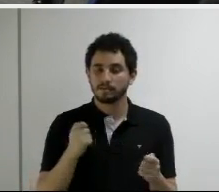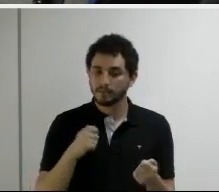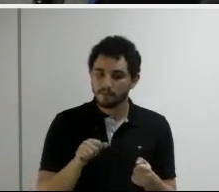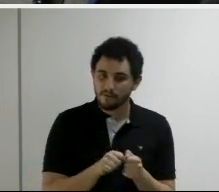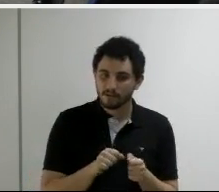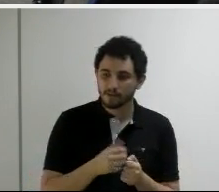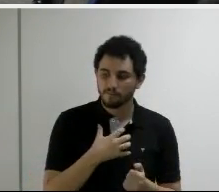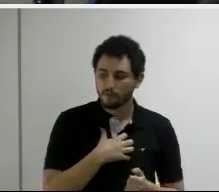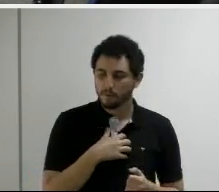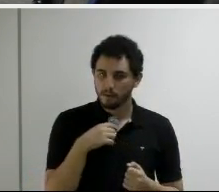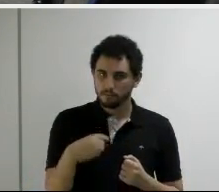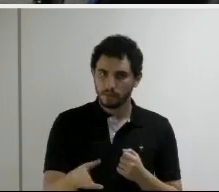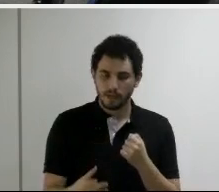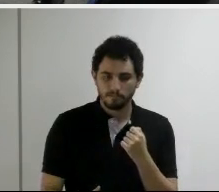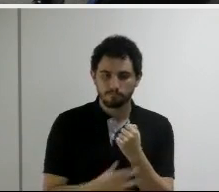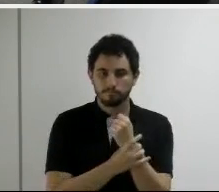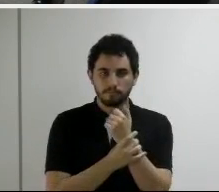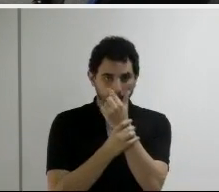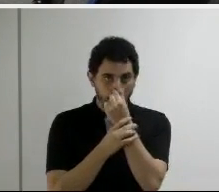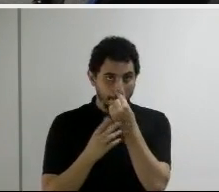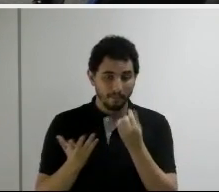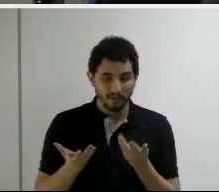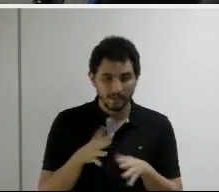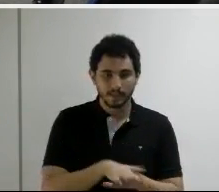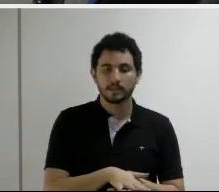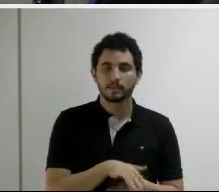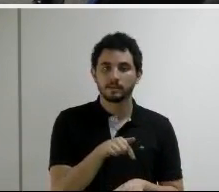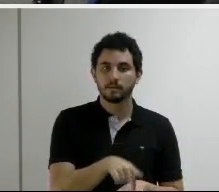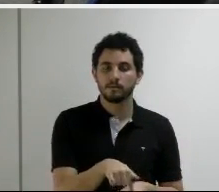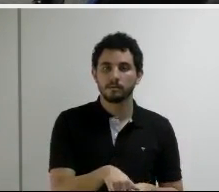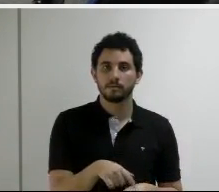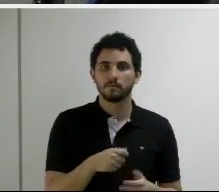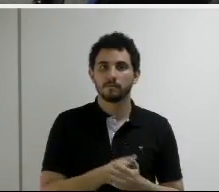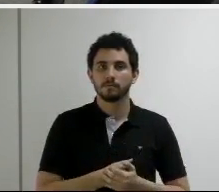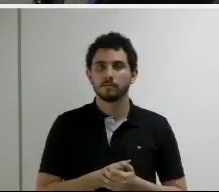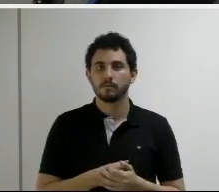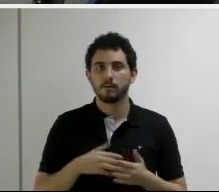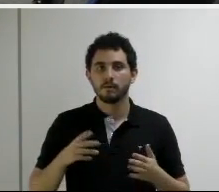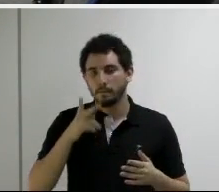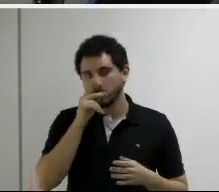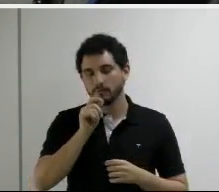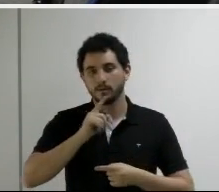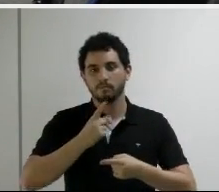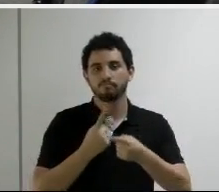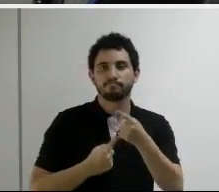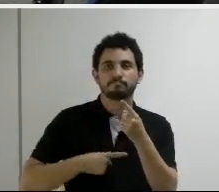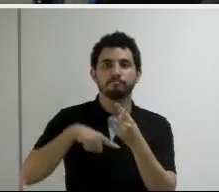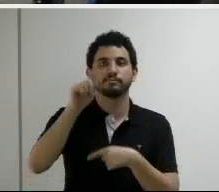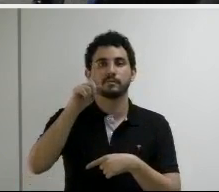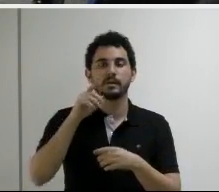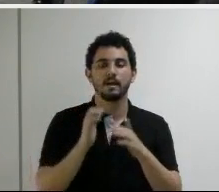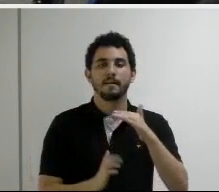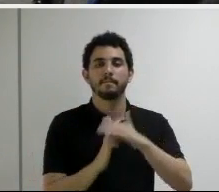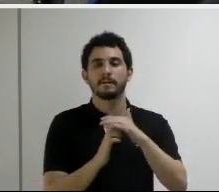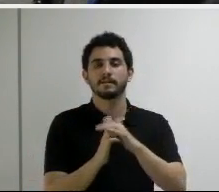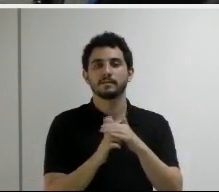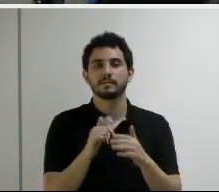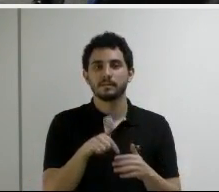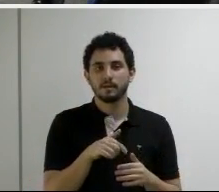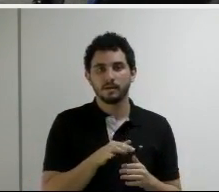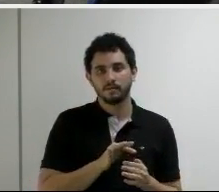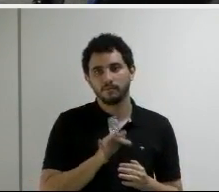a garantir que essa inserção seja um trampolim também para as empresas que daqui saem